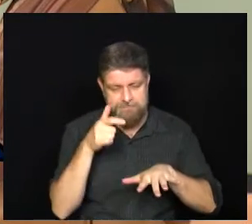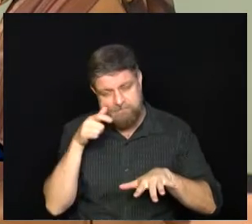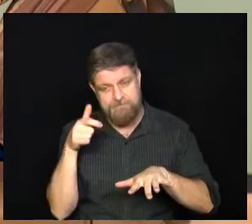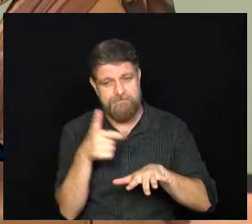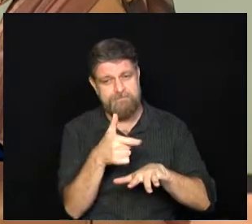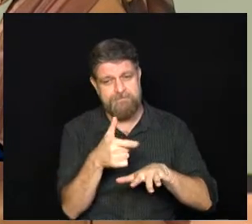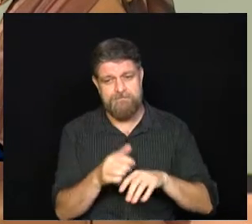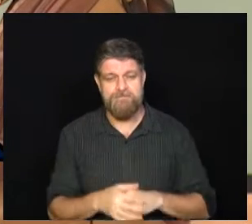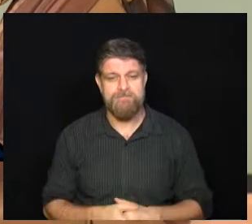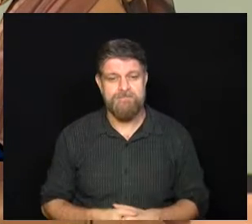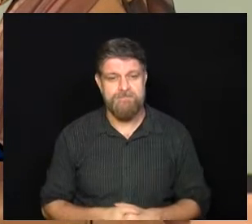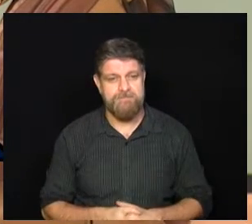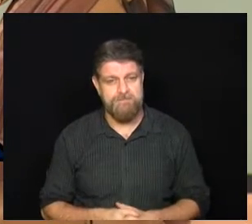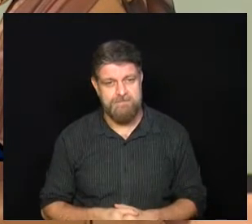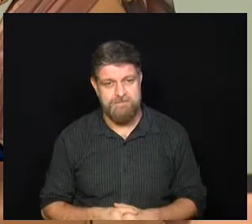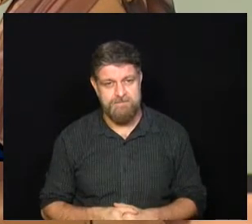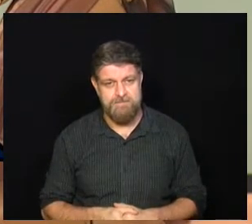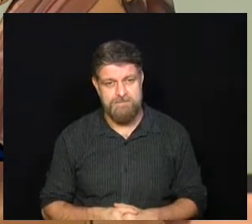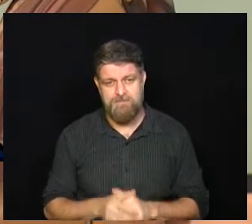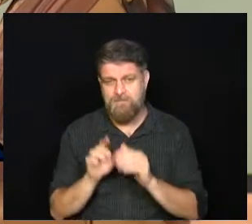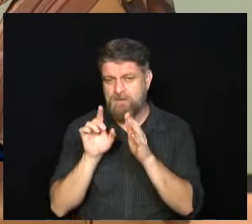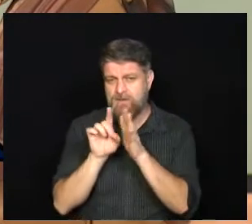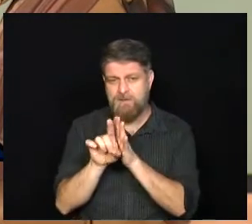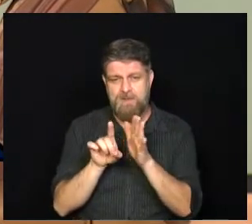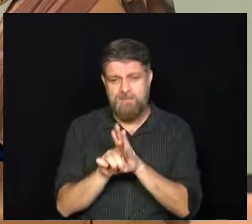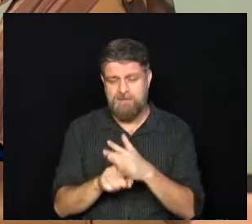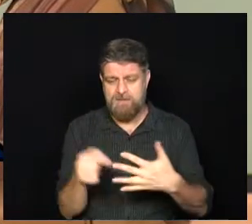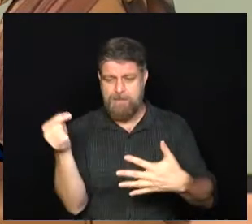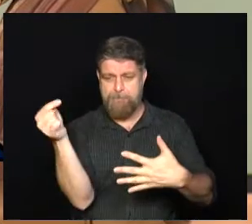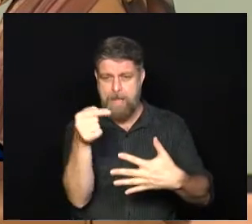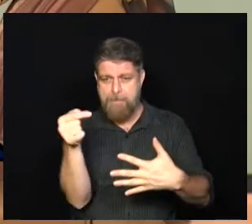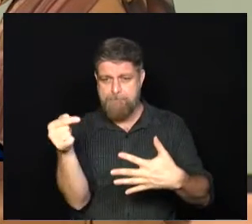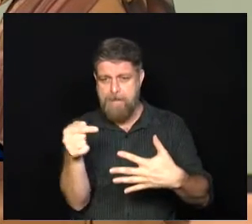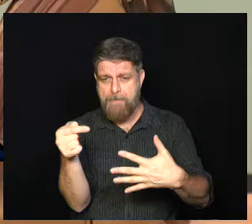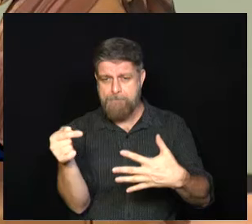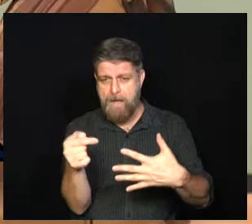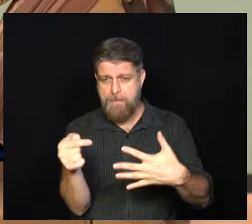comunicação. As minhas perguntas são bem pontuais.